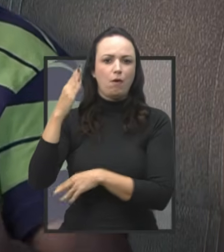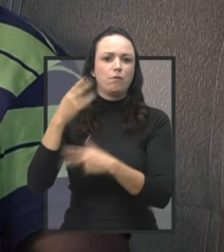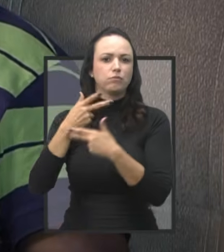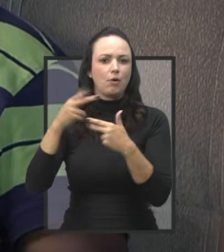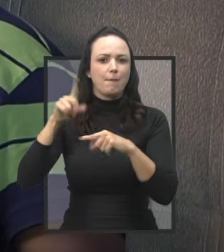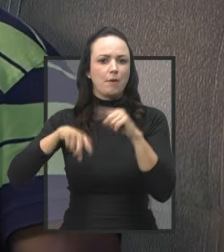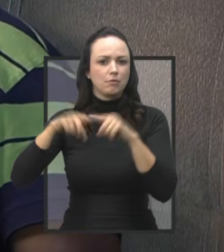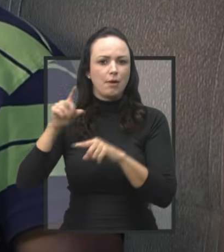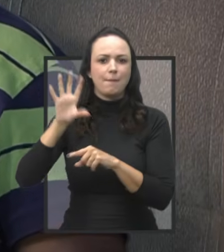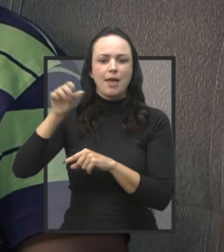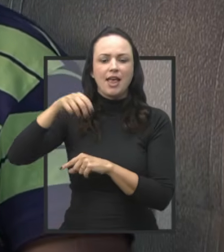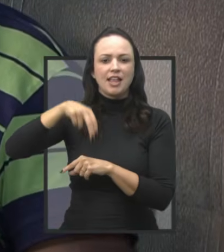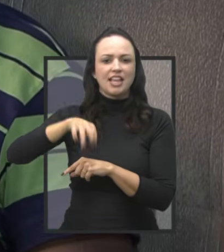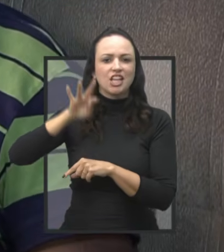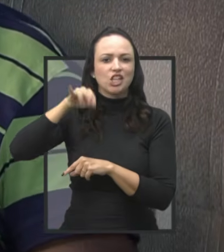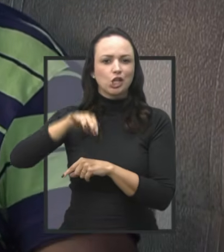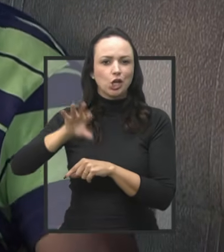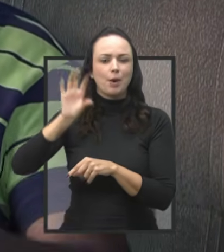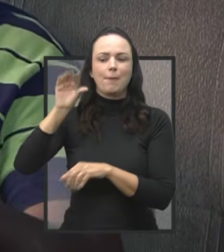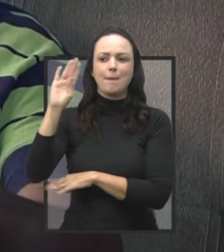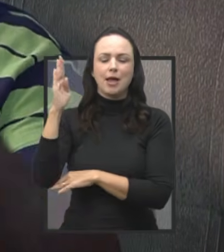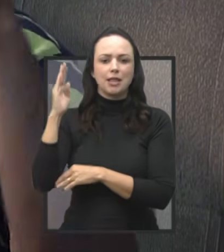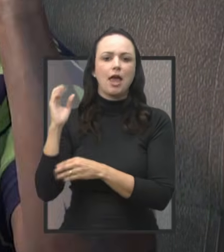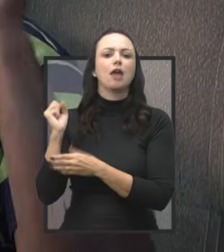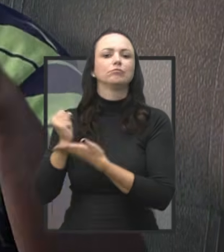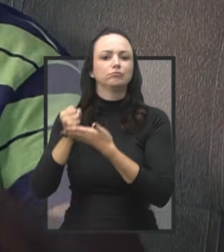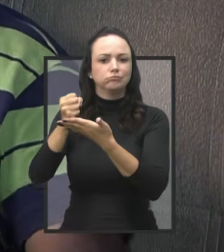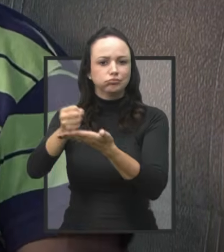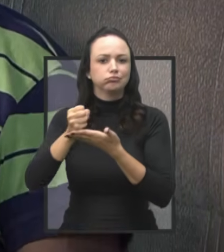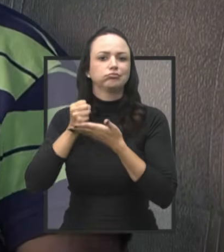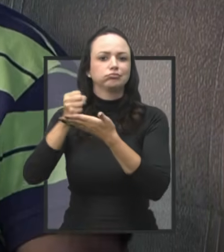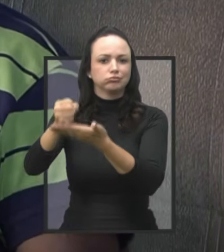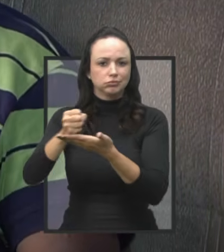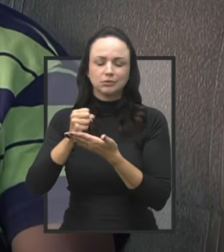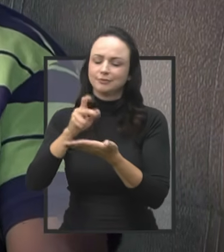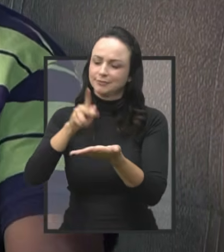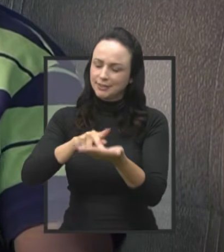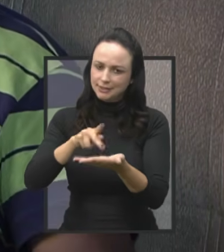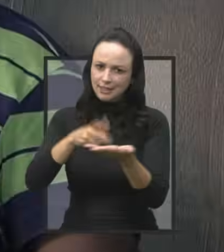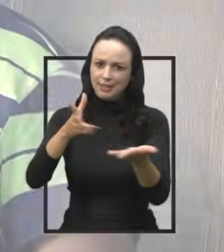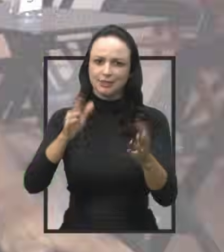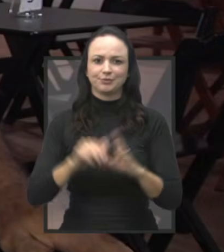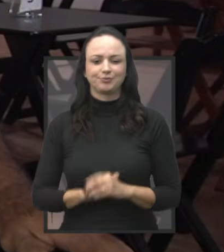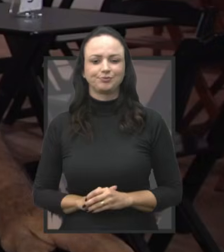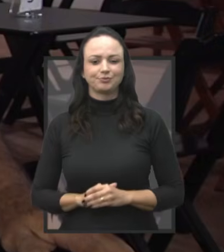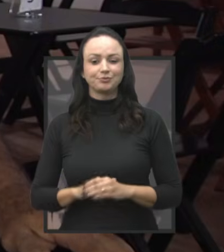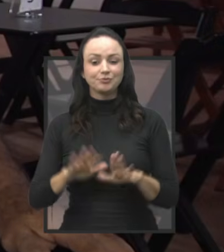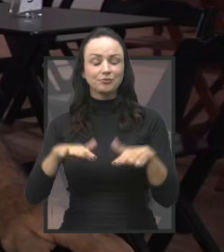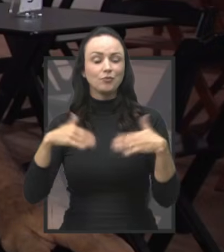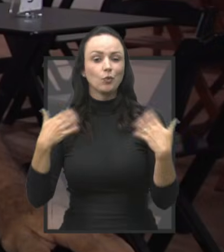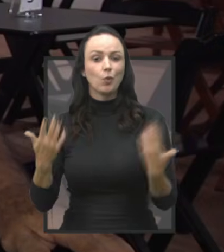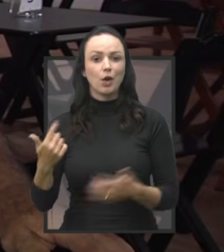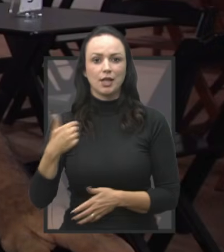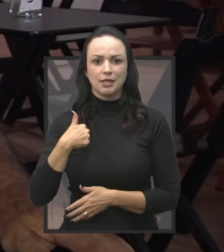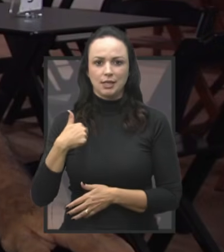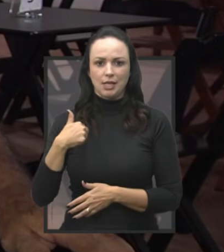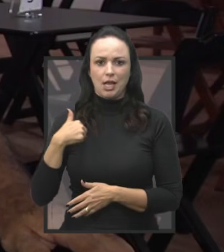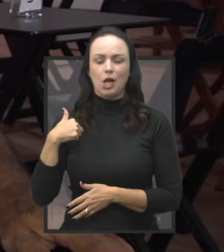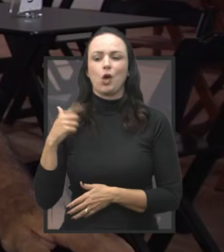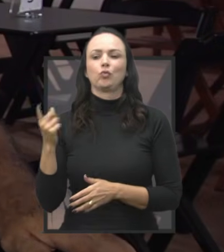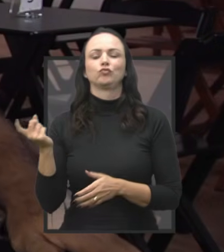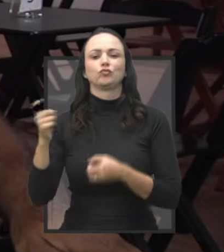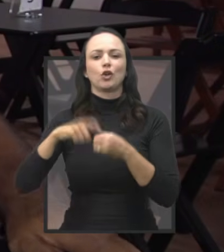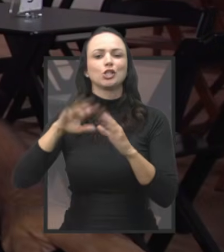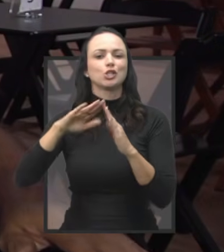trazendo, passava na Quintino, carregava um pouco de madeira e vinha trazendo. Verdade. Quando eu vinha da escola, e